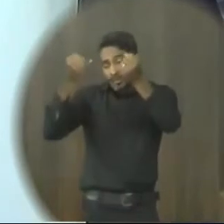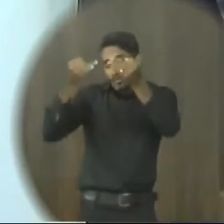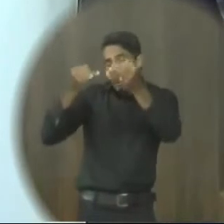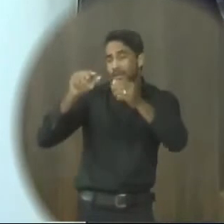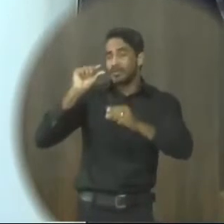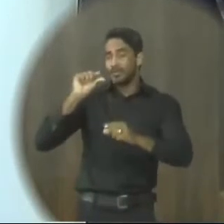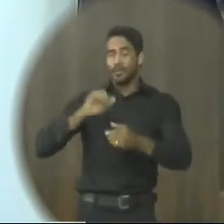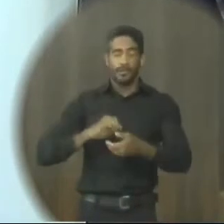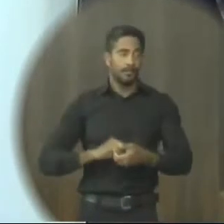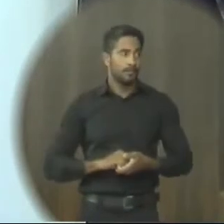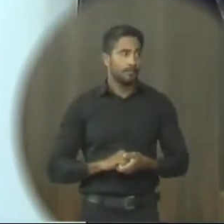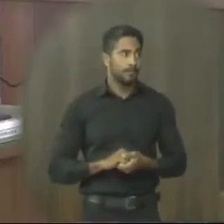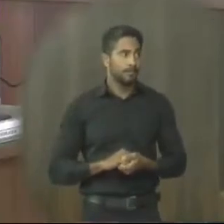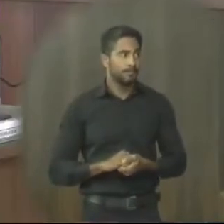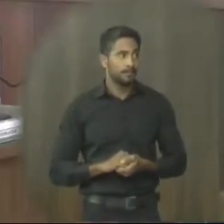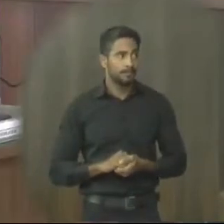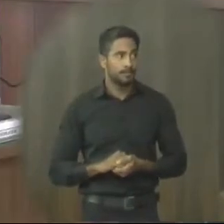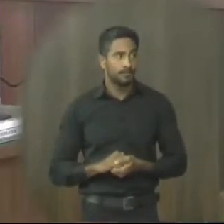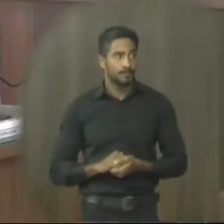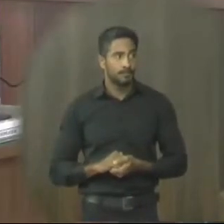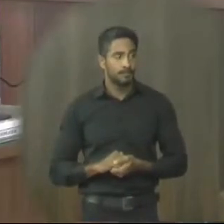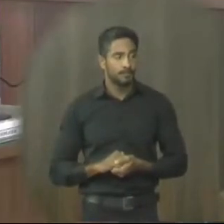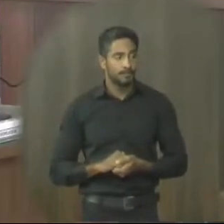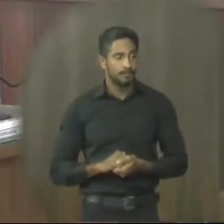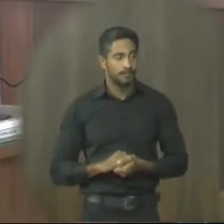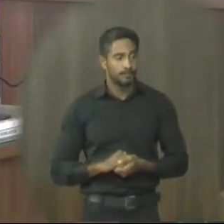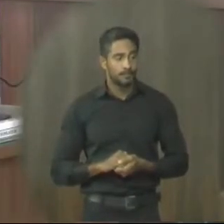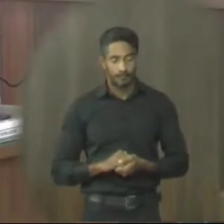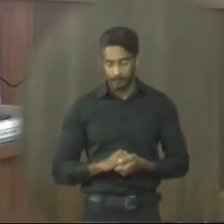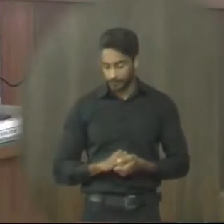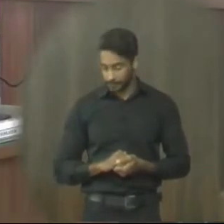aí. Obrigado, Ailson.